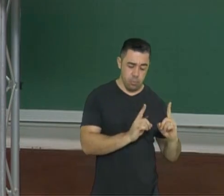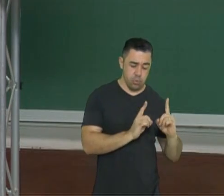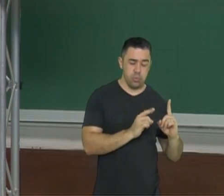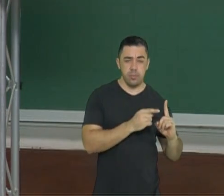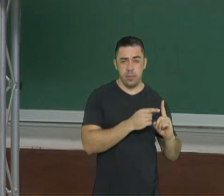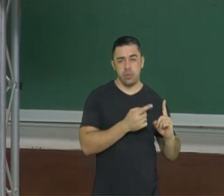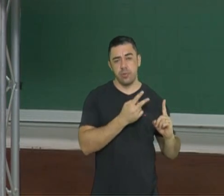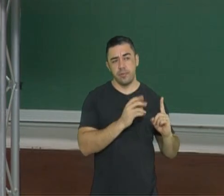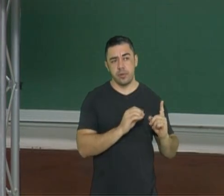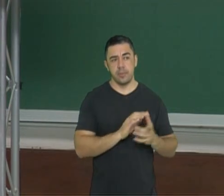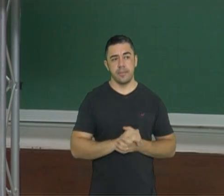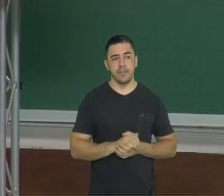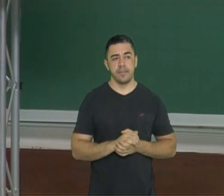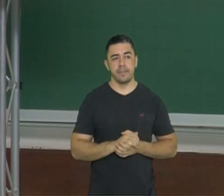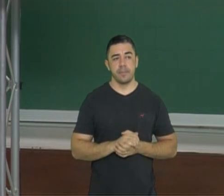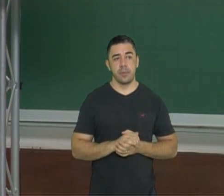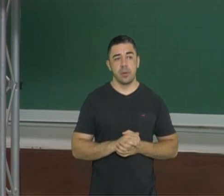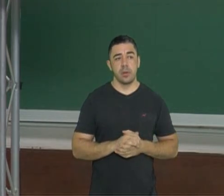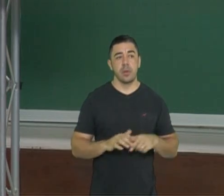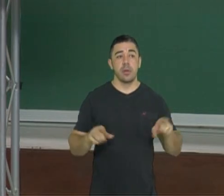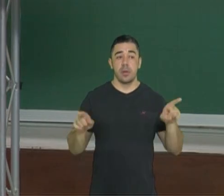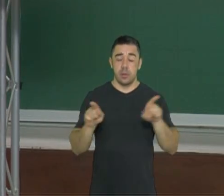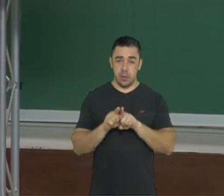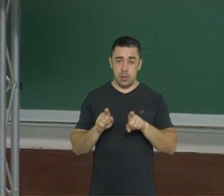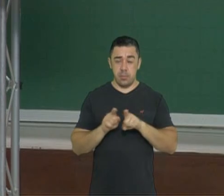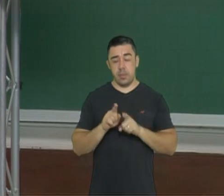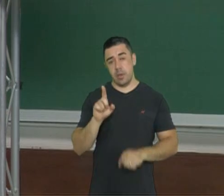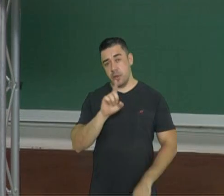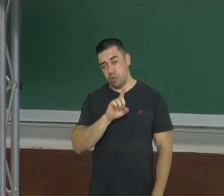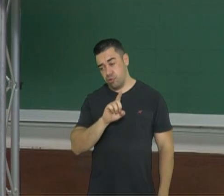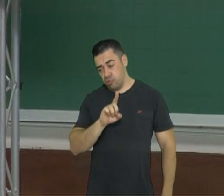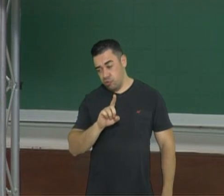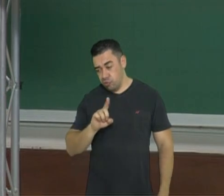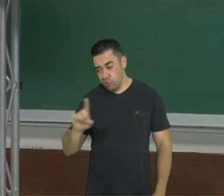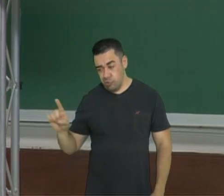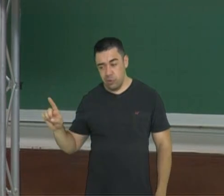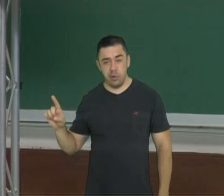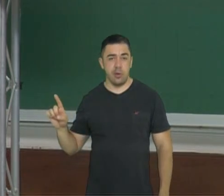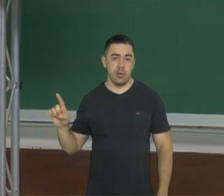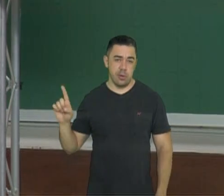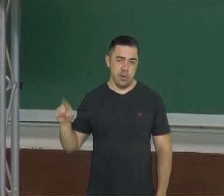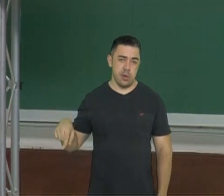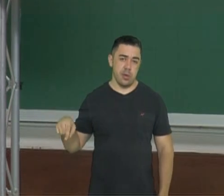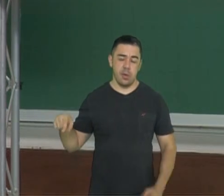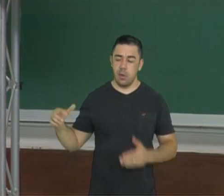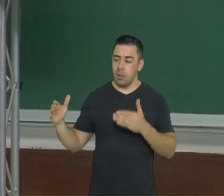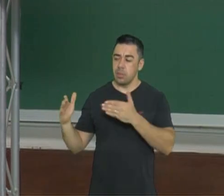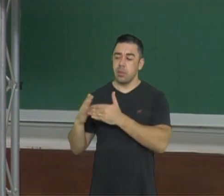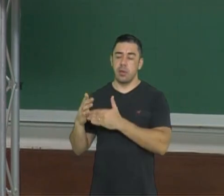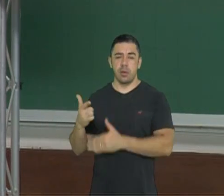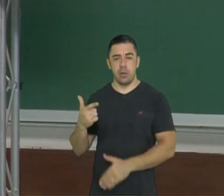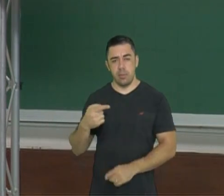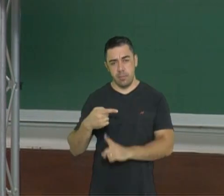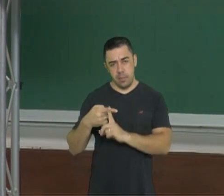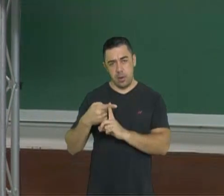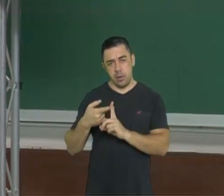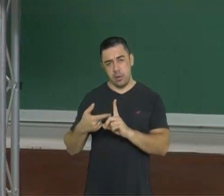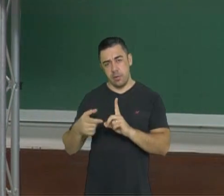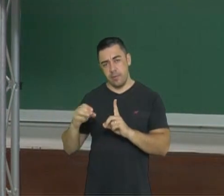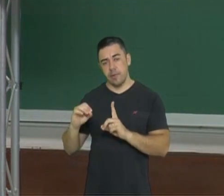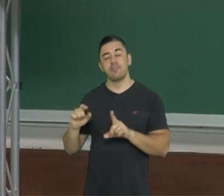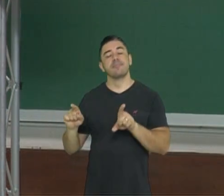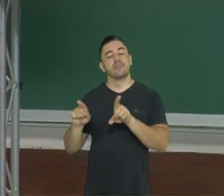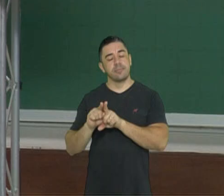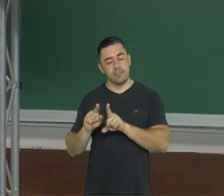é um módulo E se eu fizer a direita do zero e foram até o vinte também vai dar